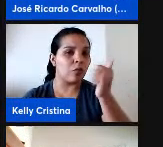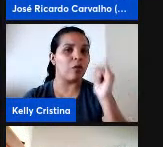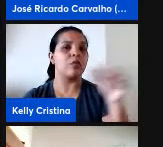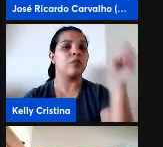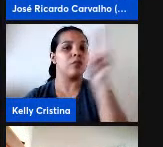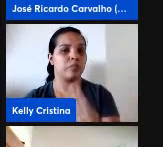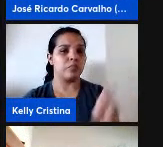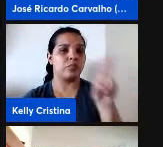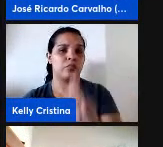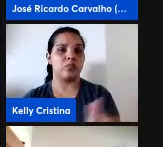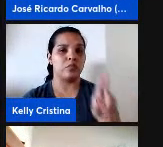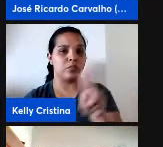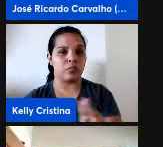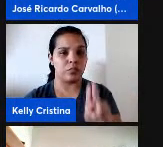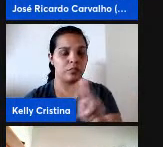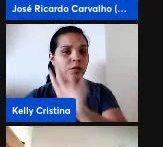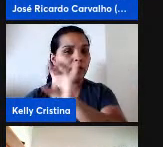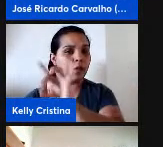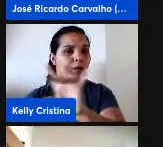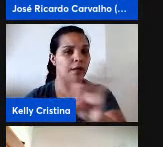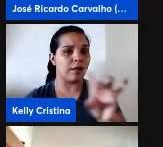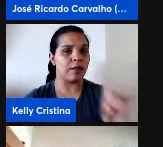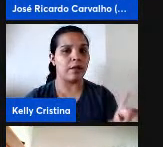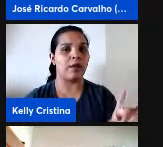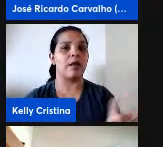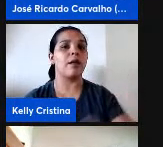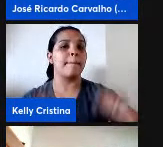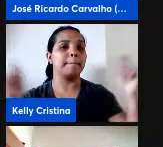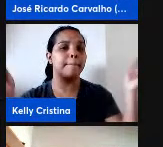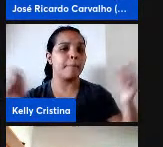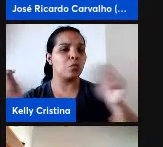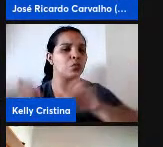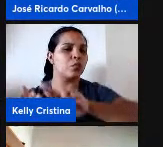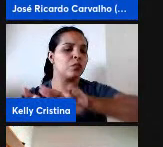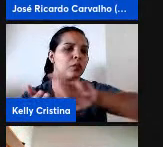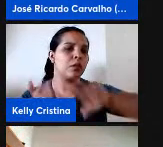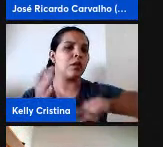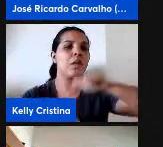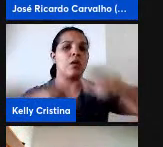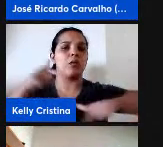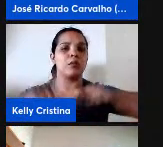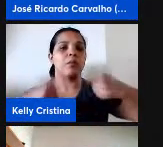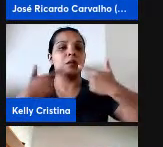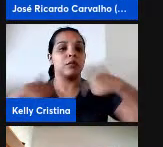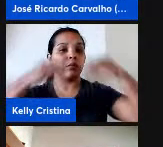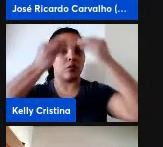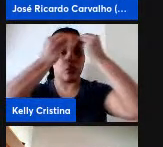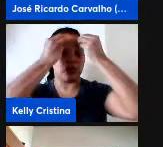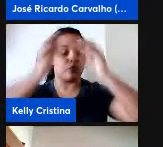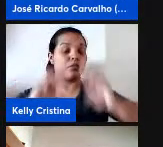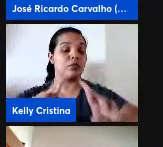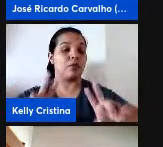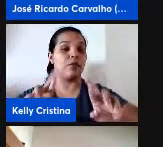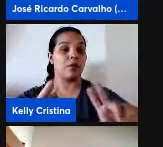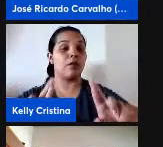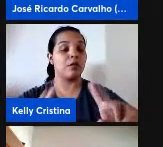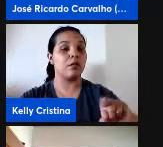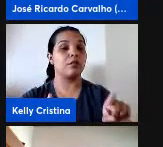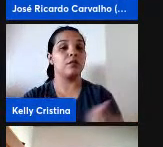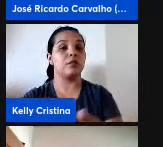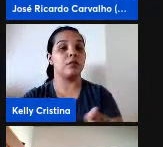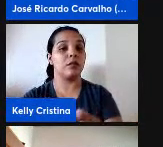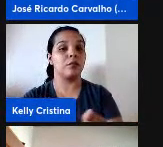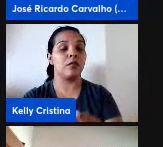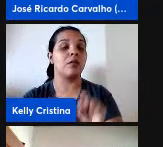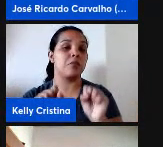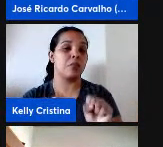E a cada possibilidade é um trabalho de linguagem diferente e uma discussão sobre os efeitos de sentido que